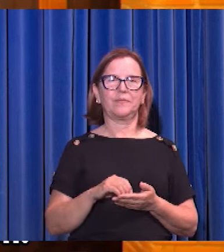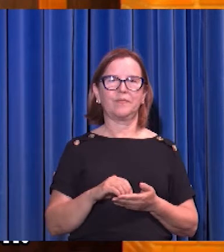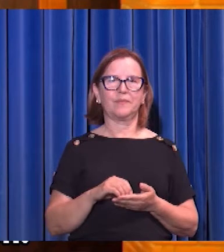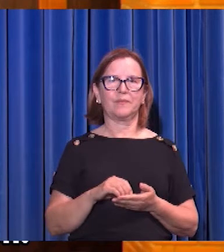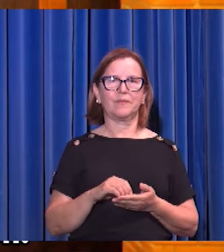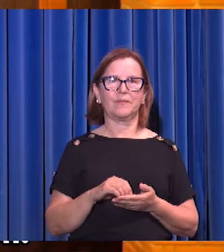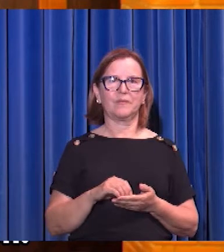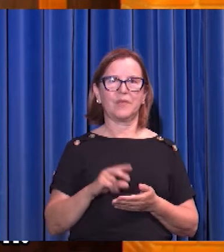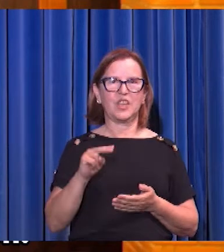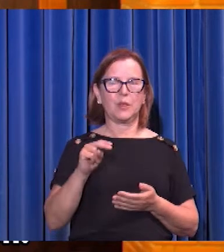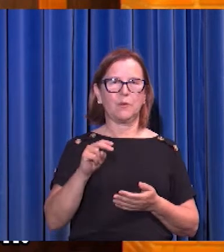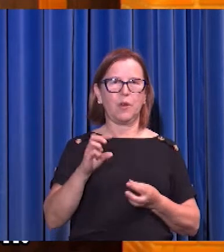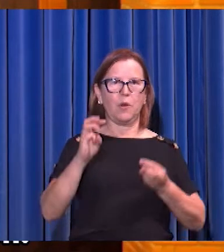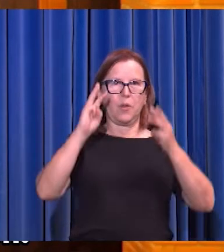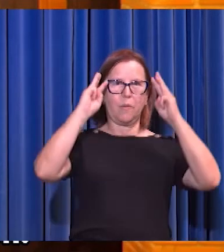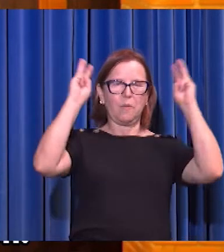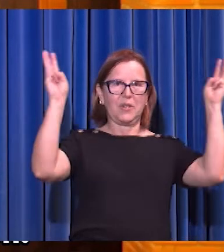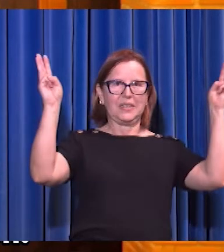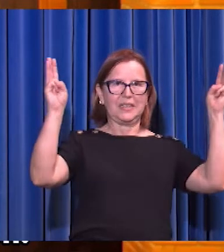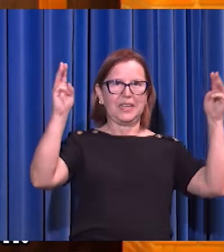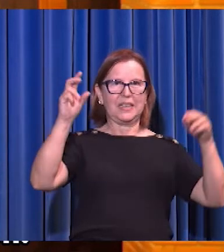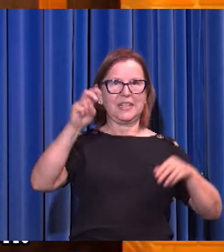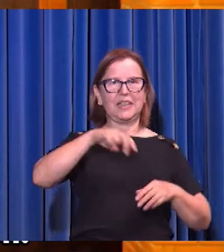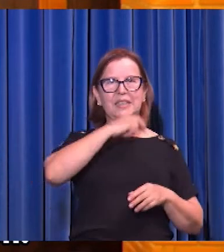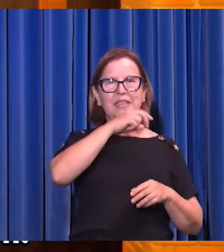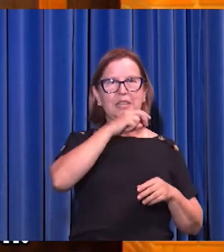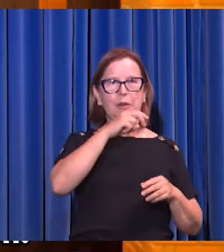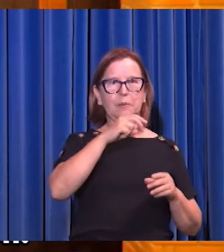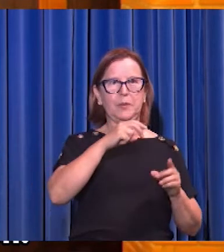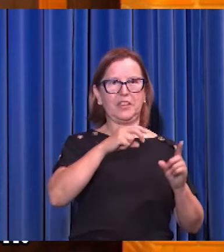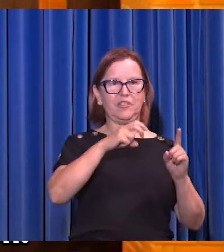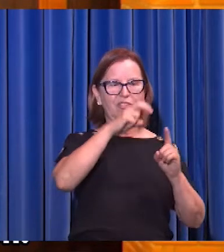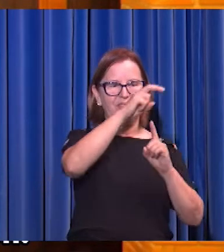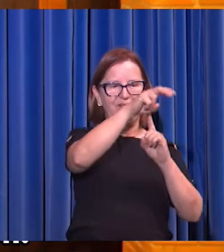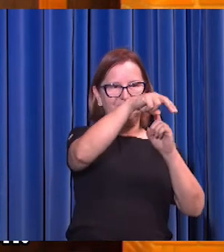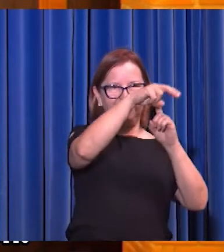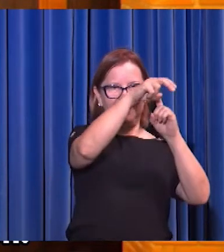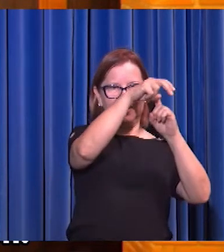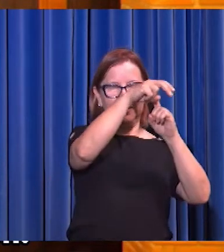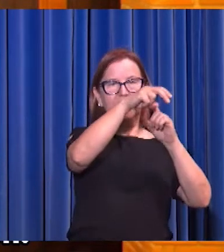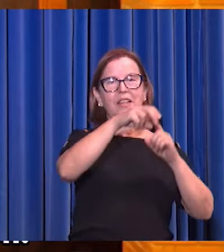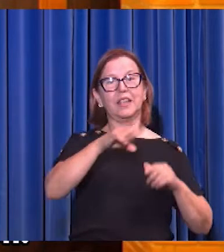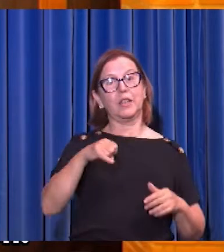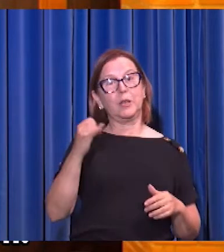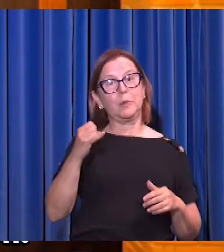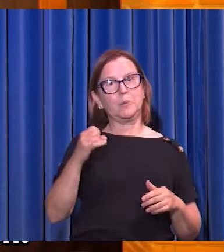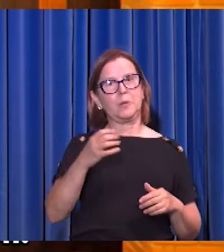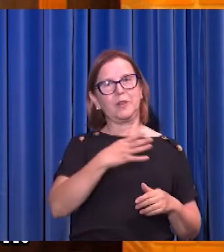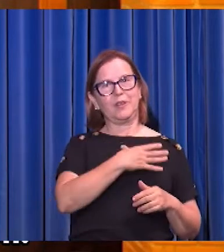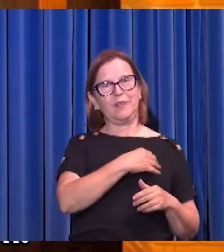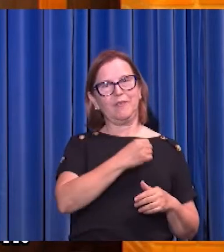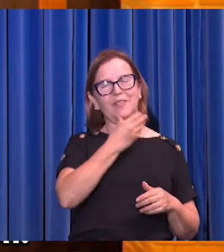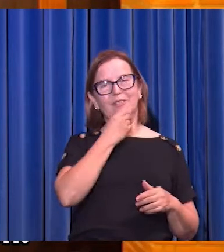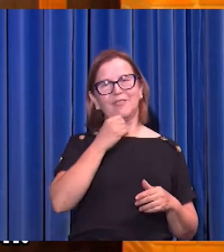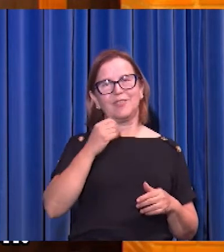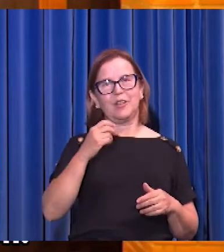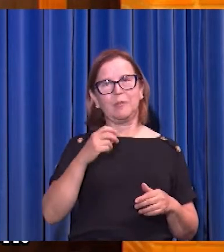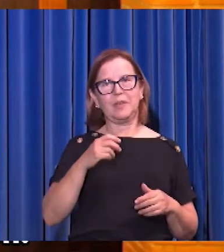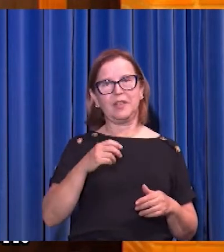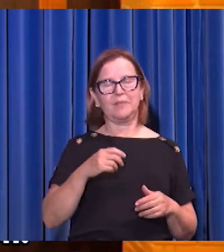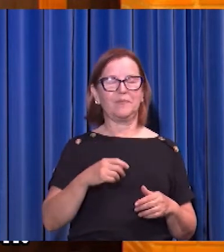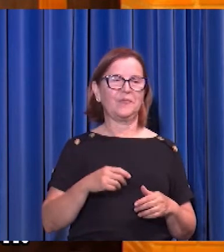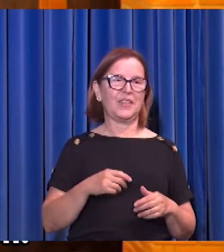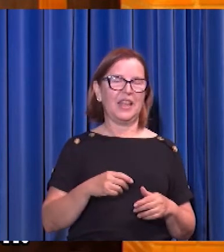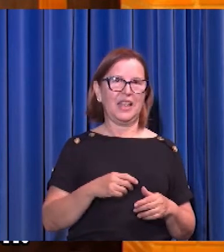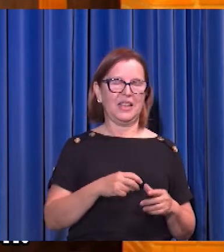porque Moisés levantou a serpente no deserto, assim importa que o Filho do Homem seja levantado,